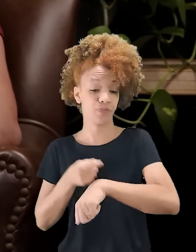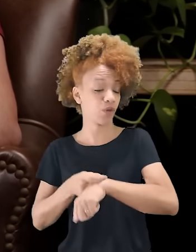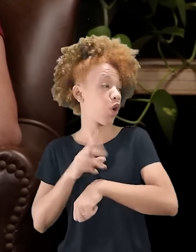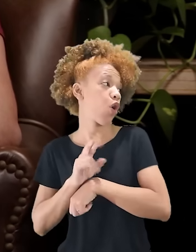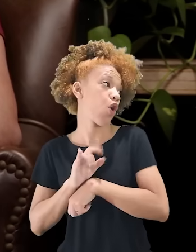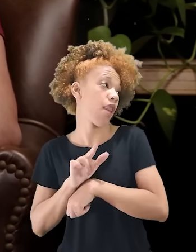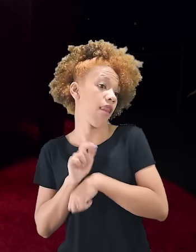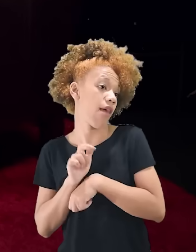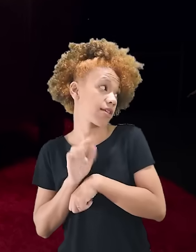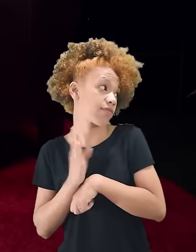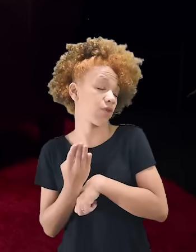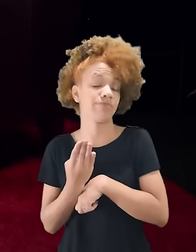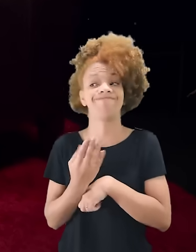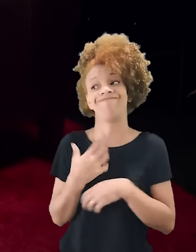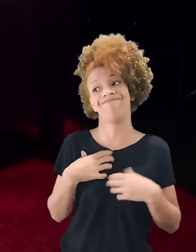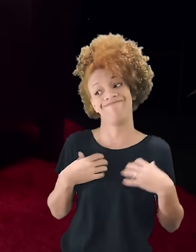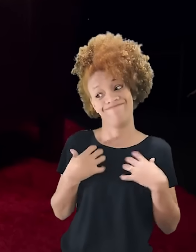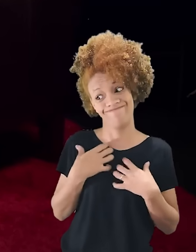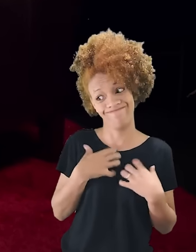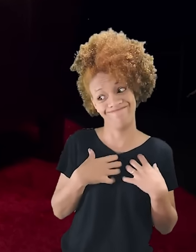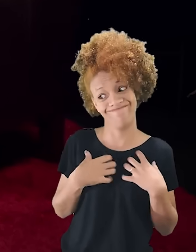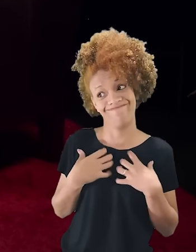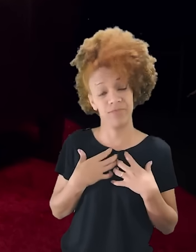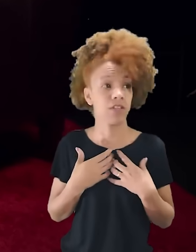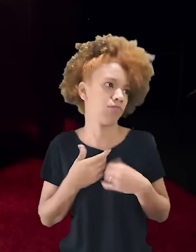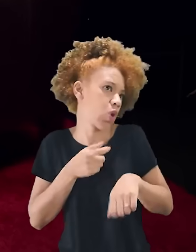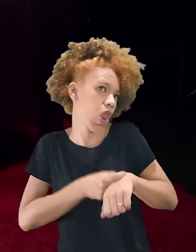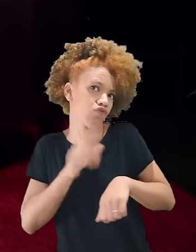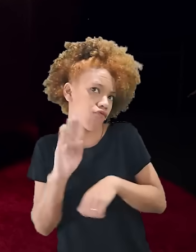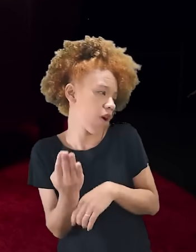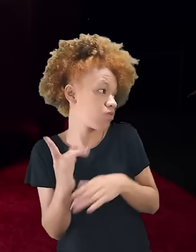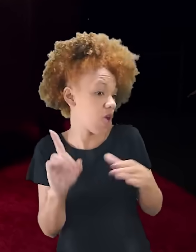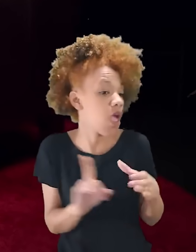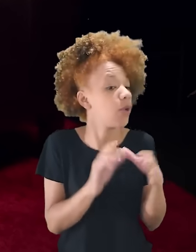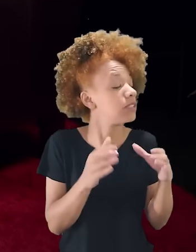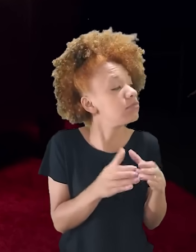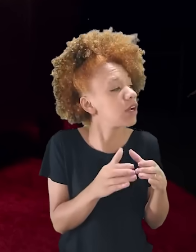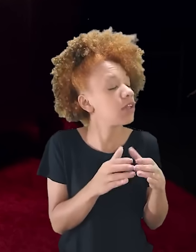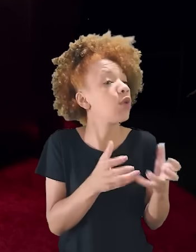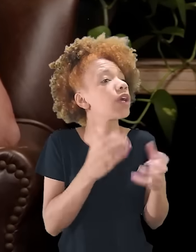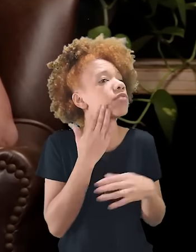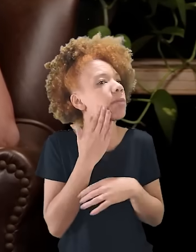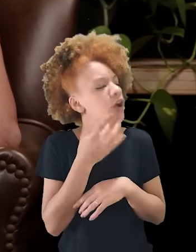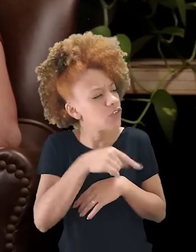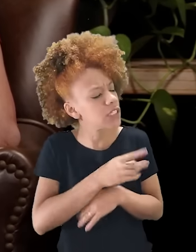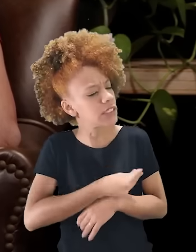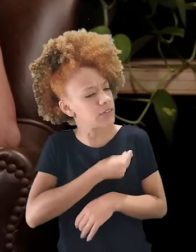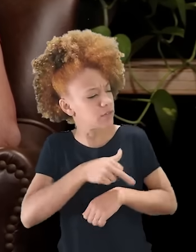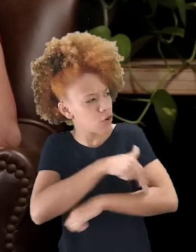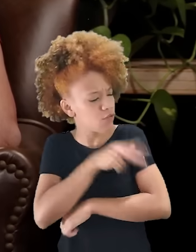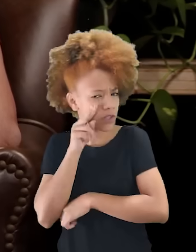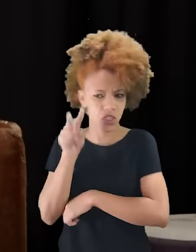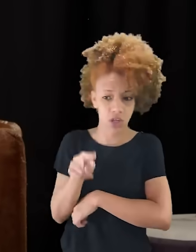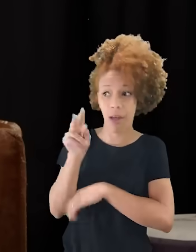a É tenso comprei o relógio falso entrei vocês primeira coisa que eu quero saber vocês que vivem o mundo da moto vocês